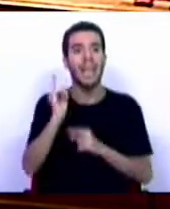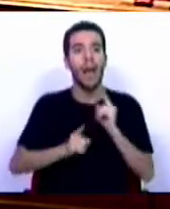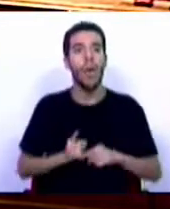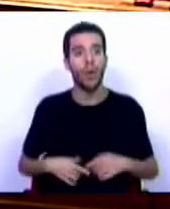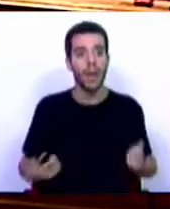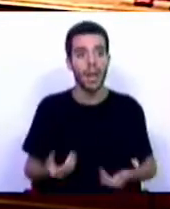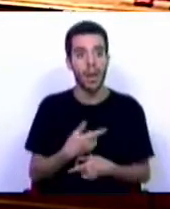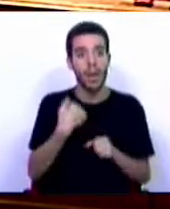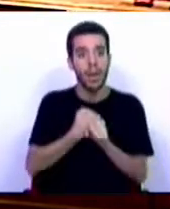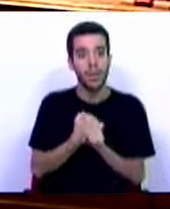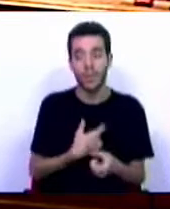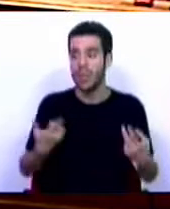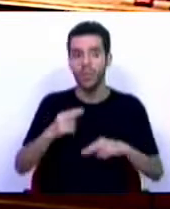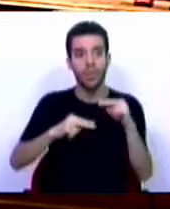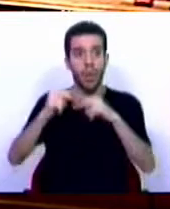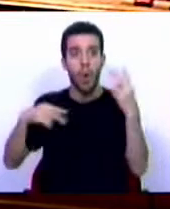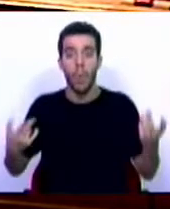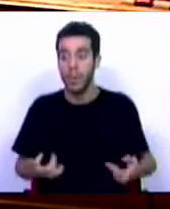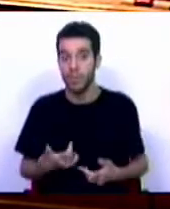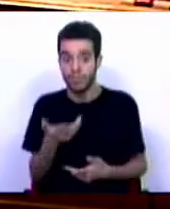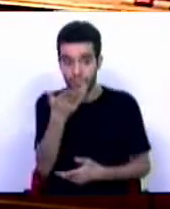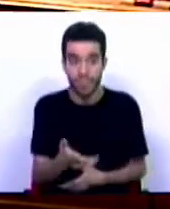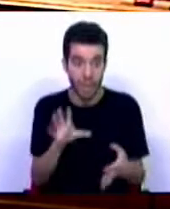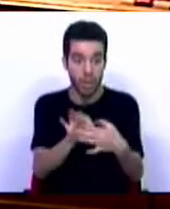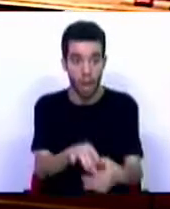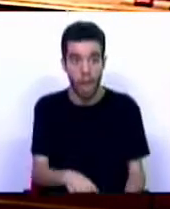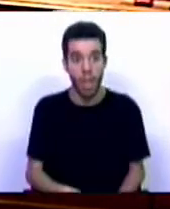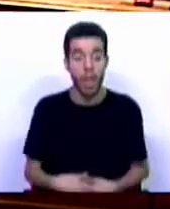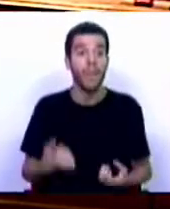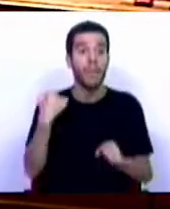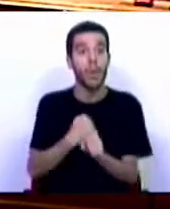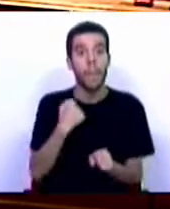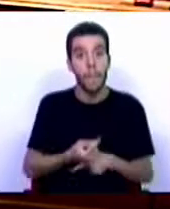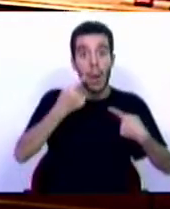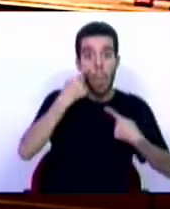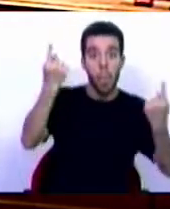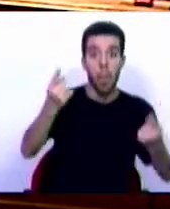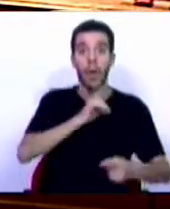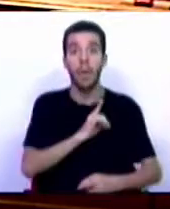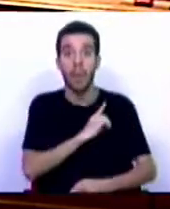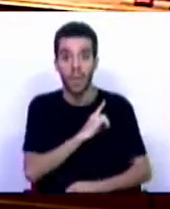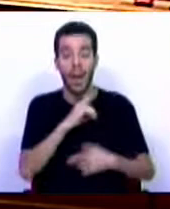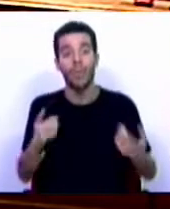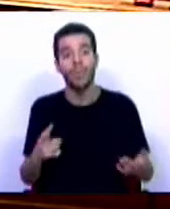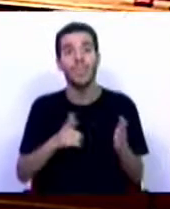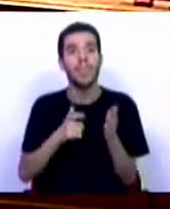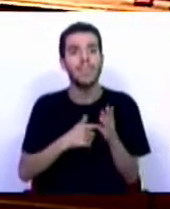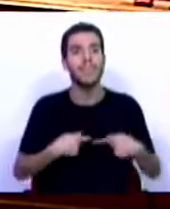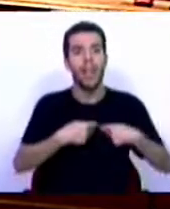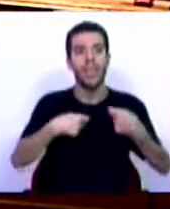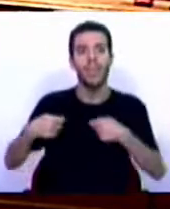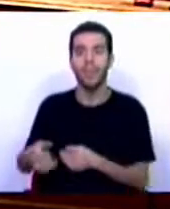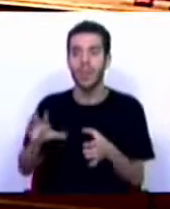na prestação de serviços e obras que realiza. O emprego, público e privado, precisa de investimento